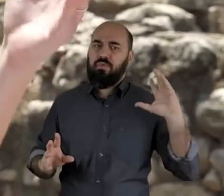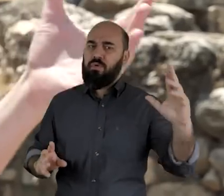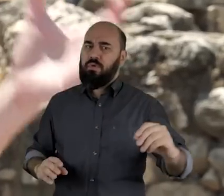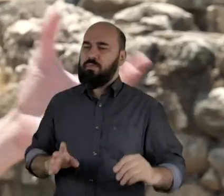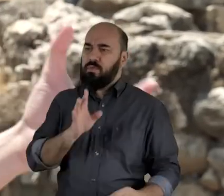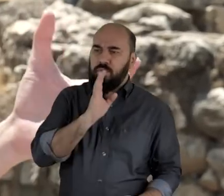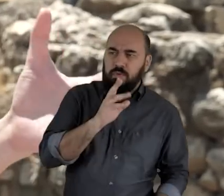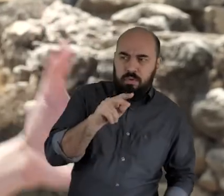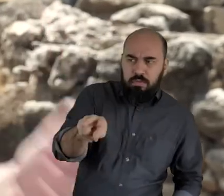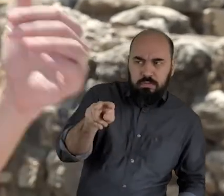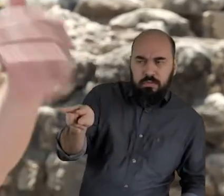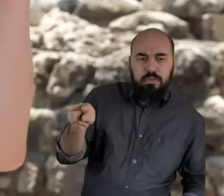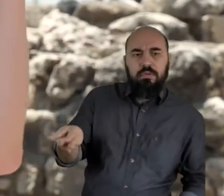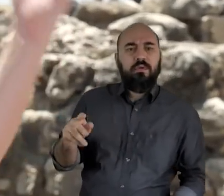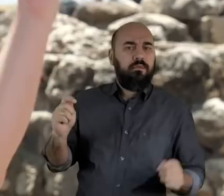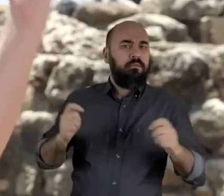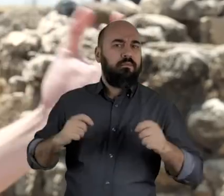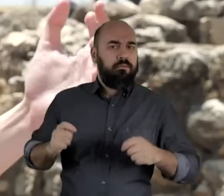visíveis.